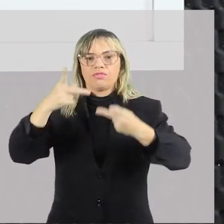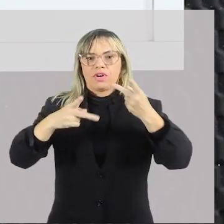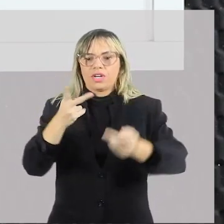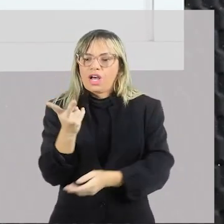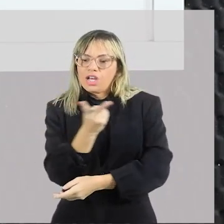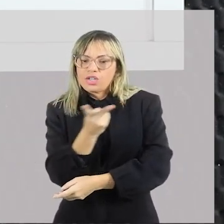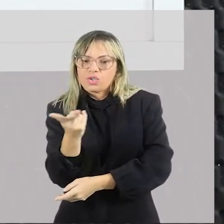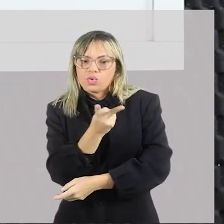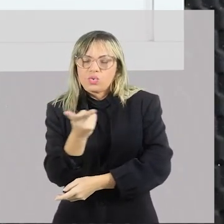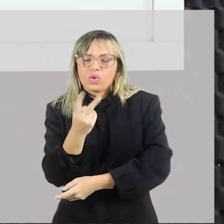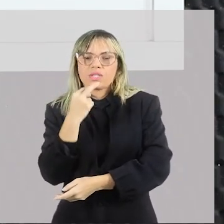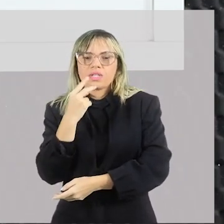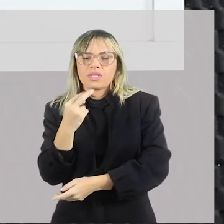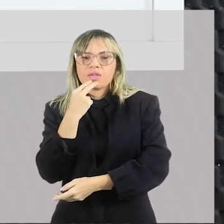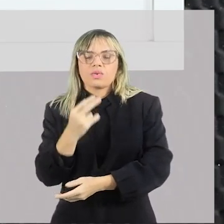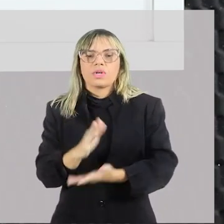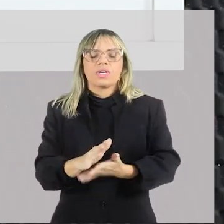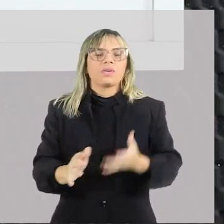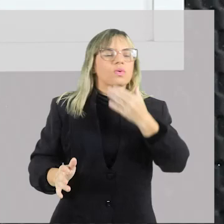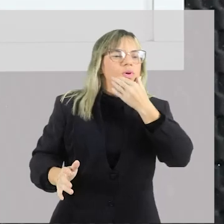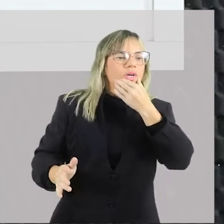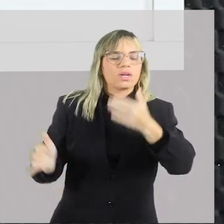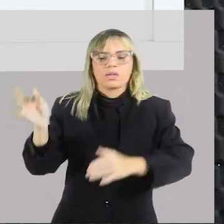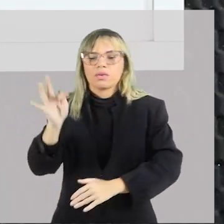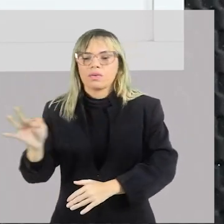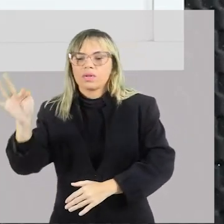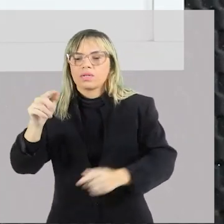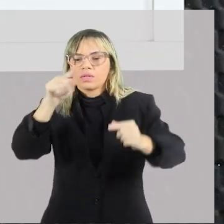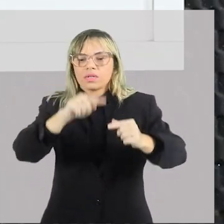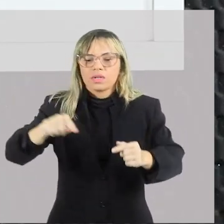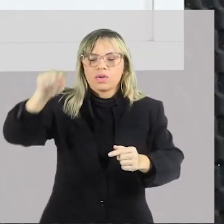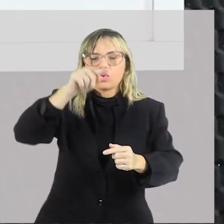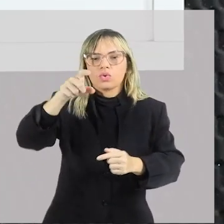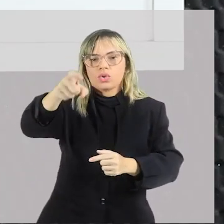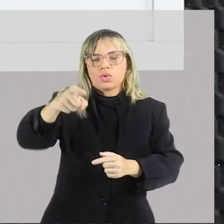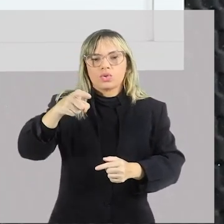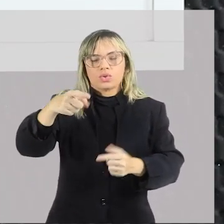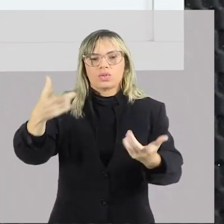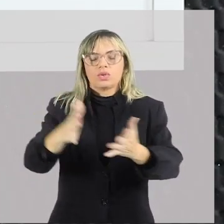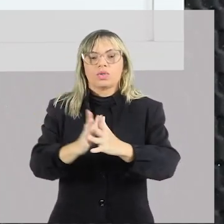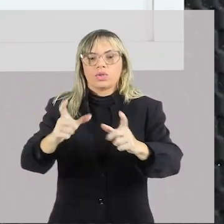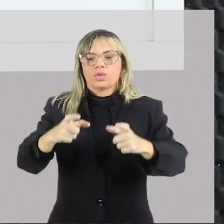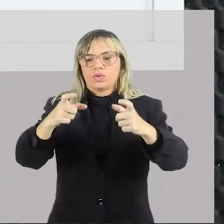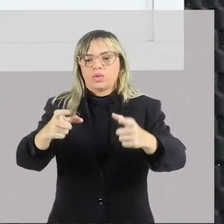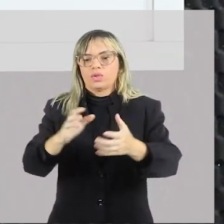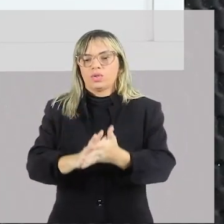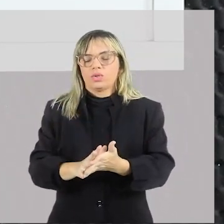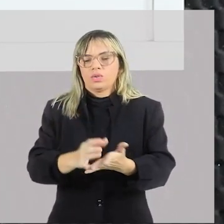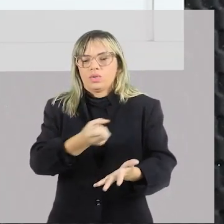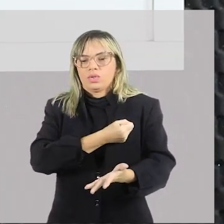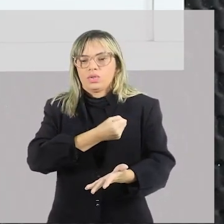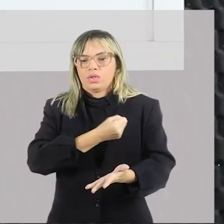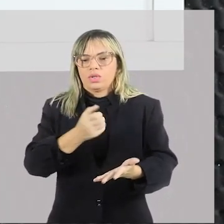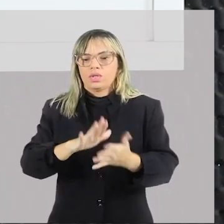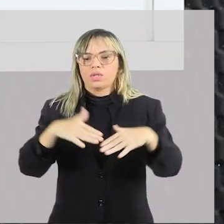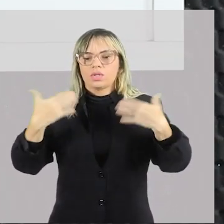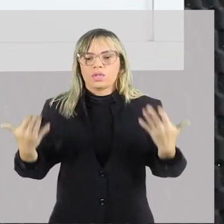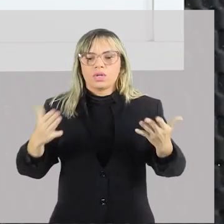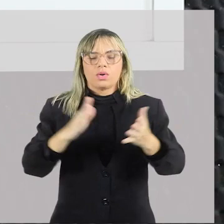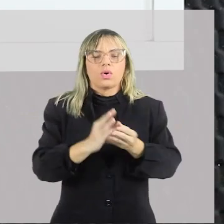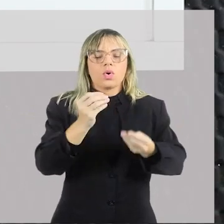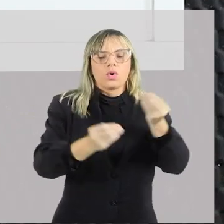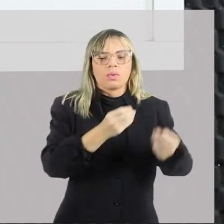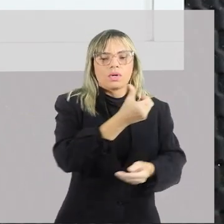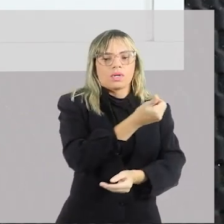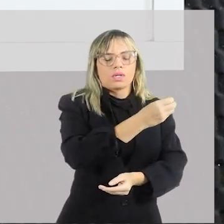PR descobrir quem esse cara tá E é o que acontece aqui vai ficar os 600 menos esse